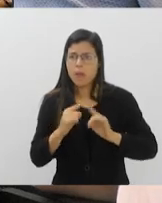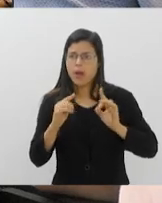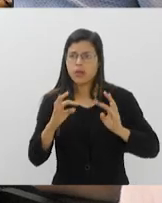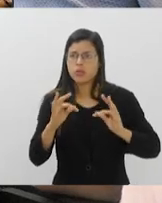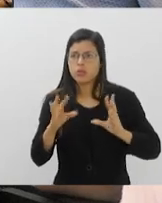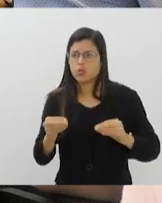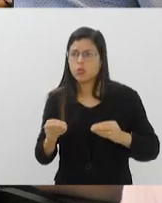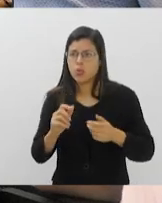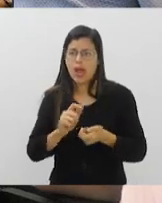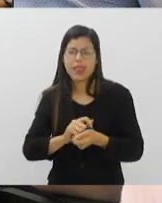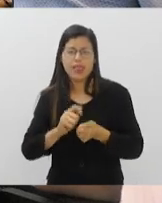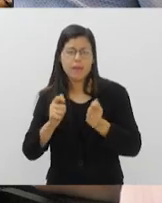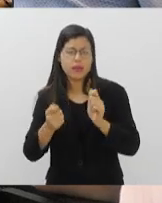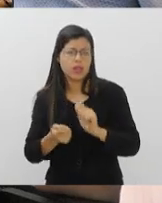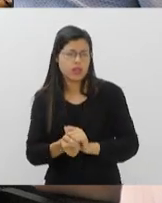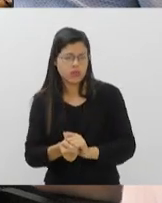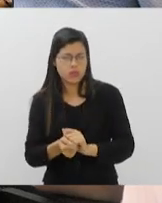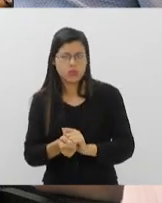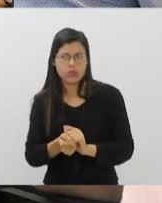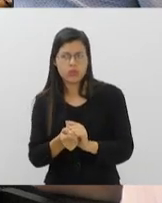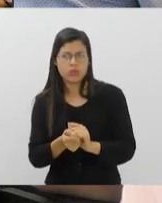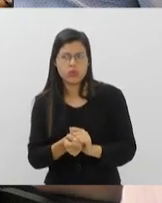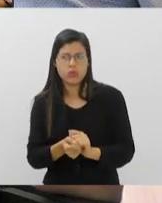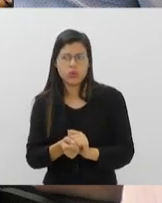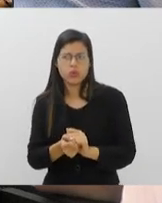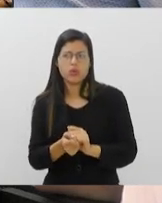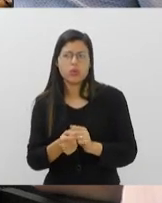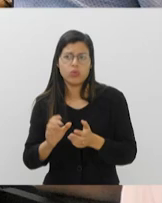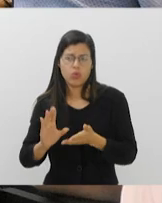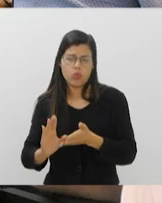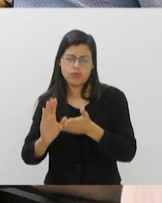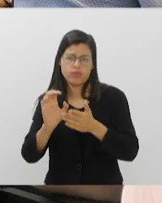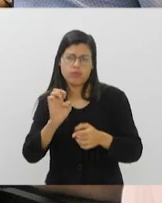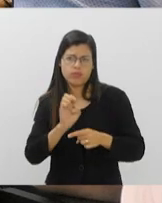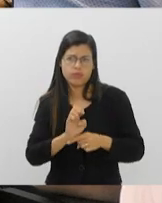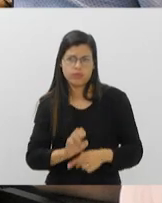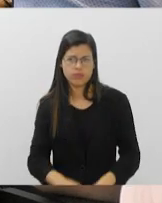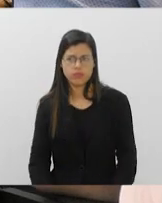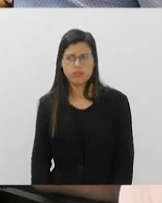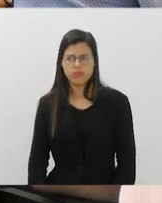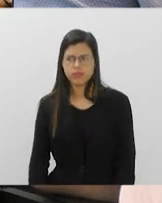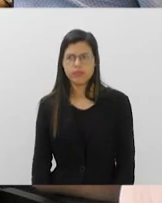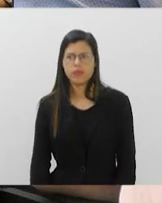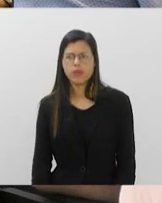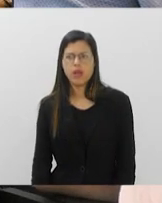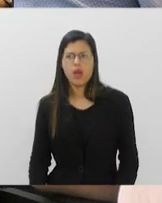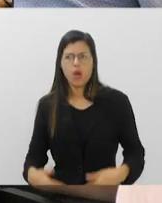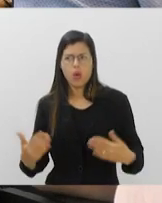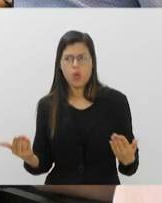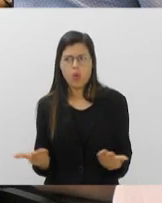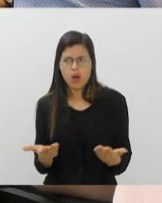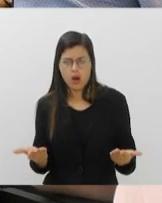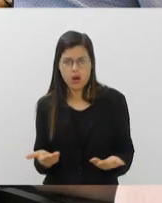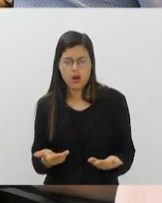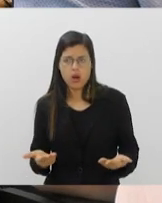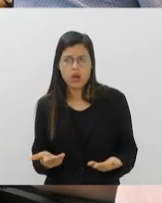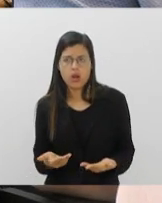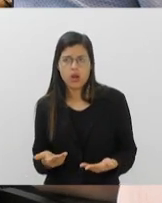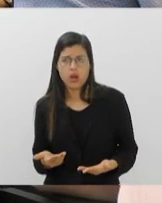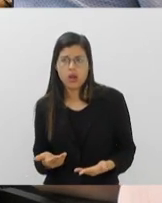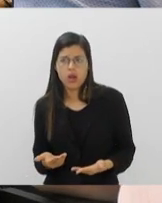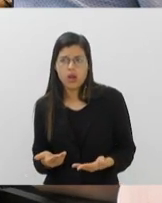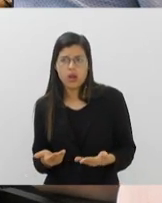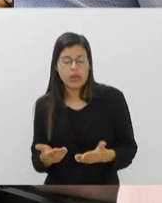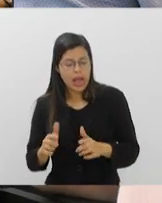adaptado do que vem no Conselho Estadual agora implantar